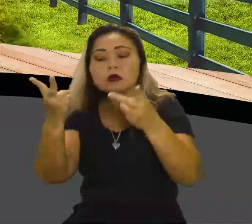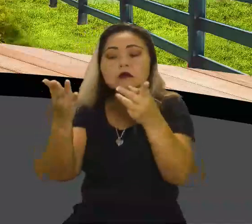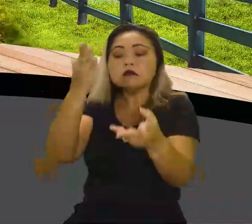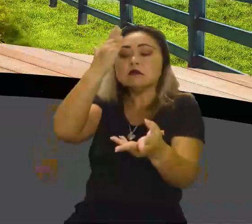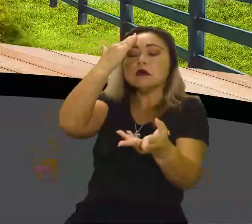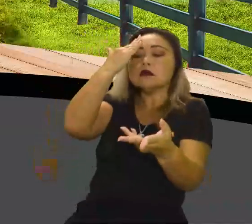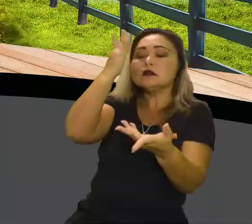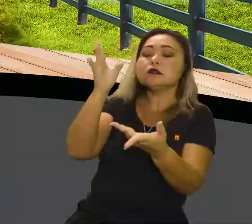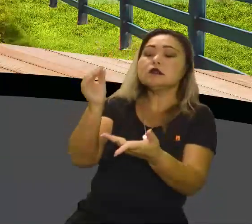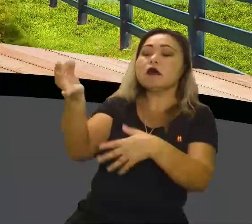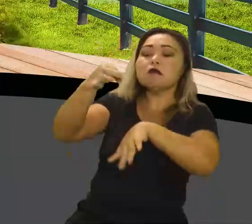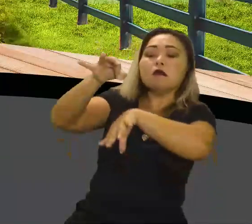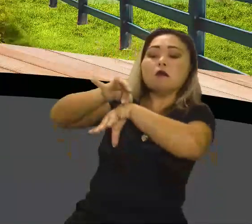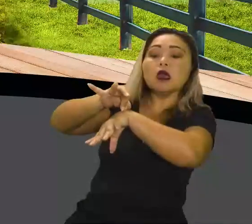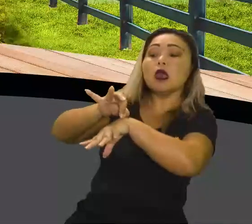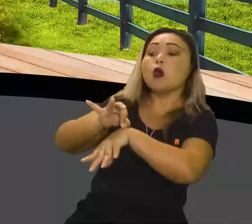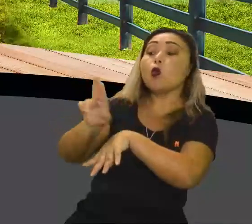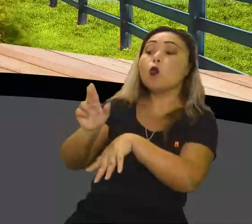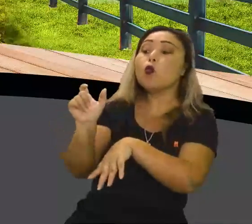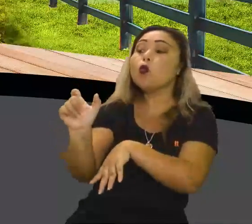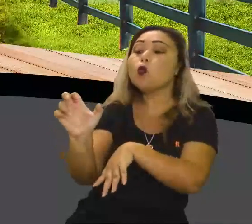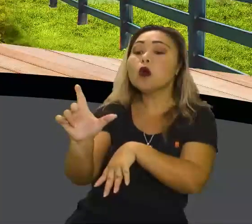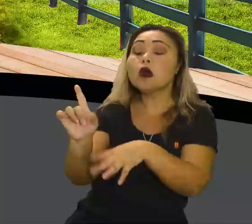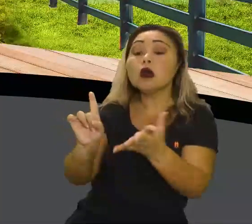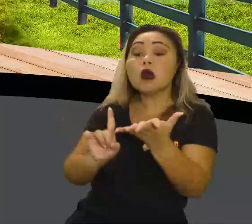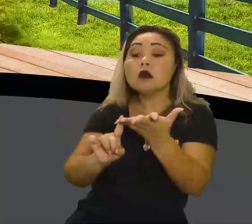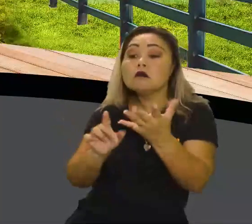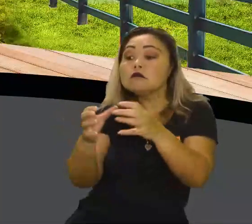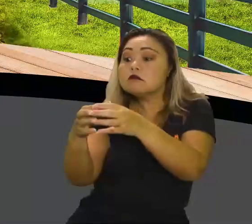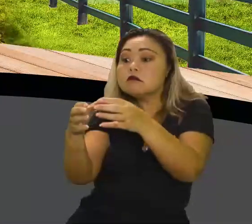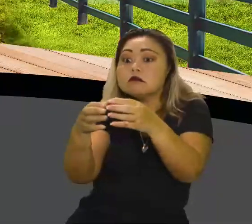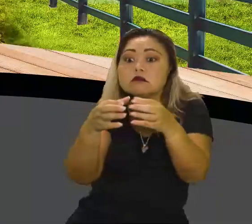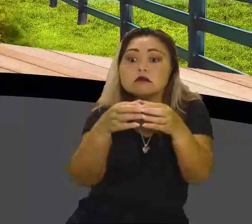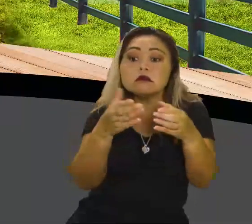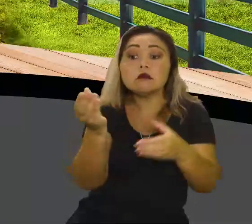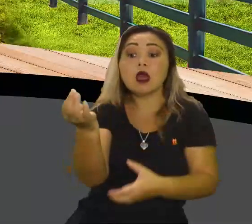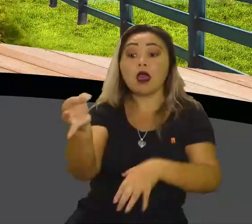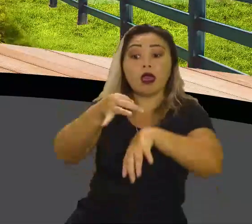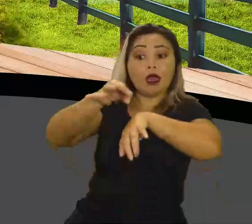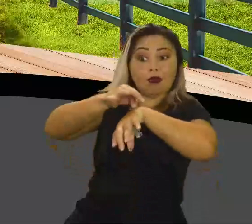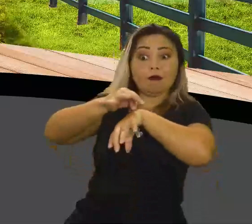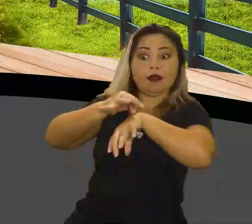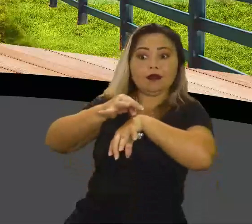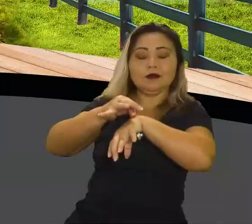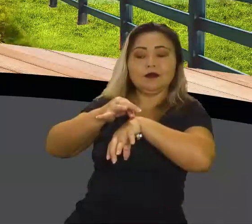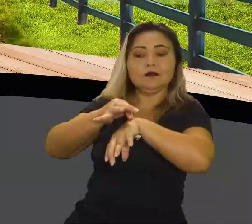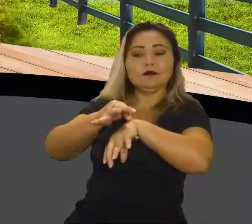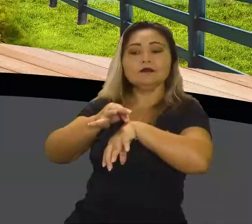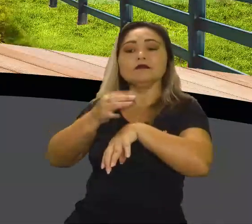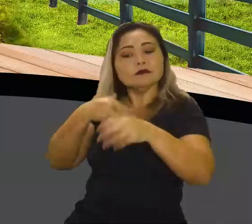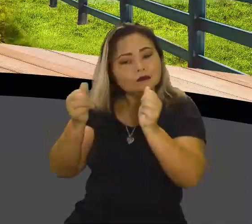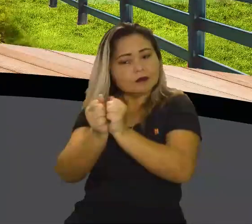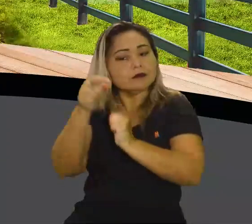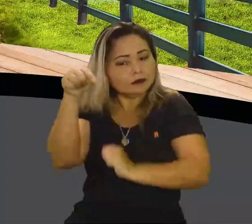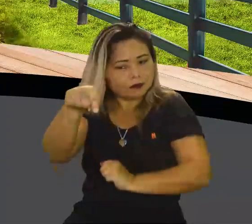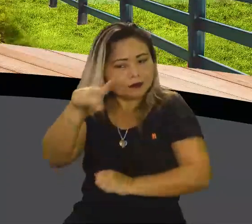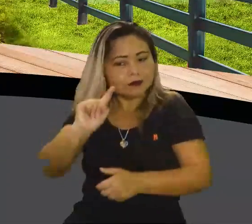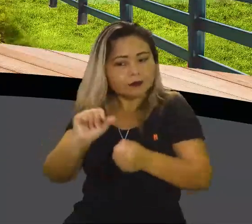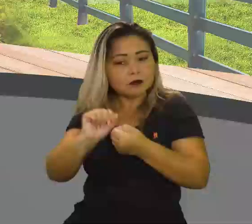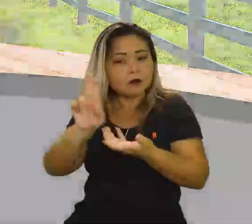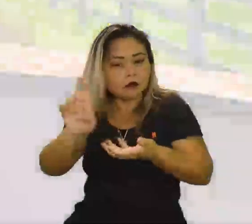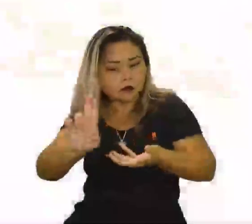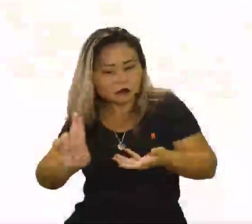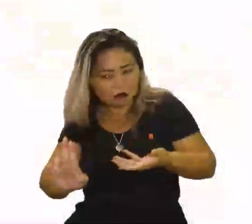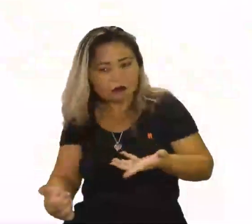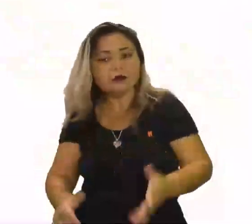porque, claro, tem várias espécies de abelhas. E aí a gente pode fazer essa identificação junto com vocês, tá bom? Dá